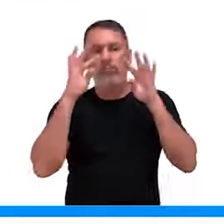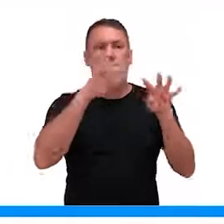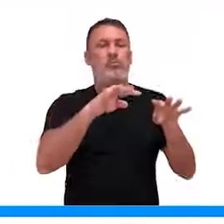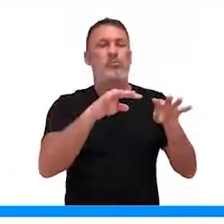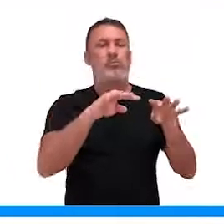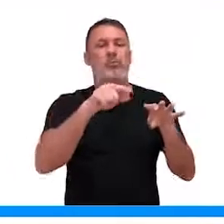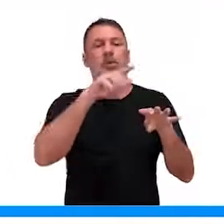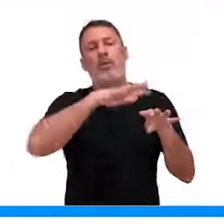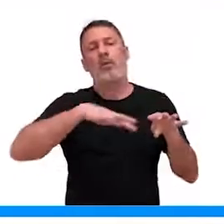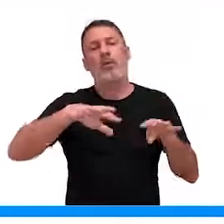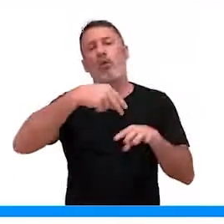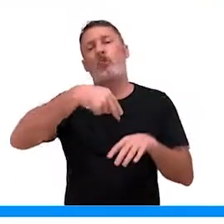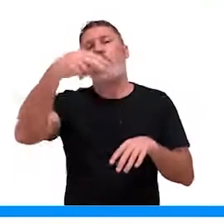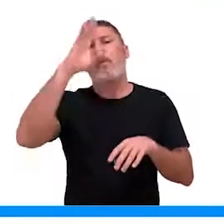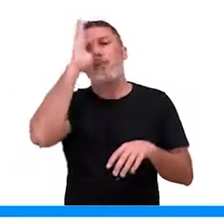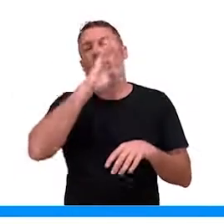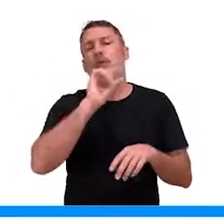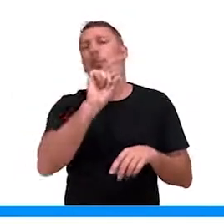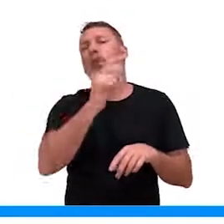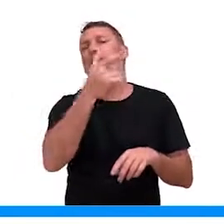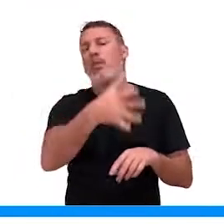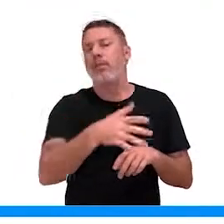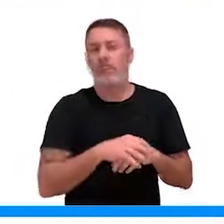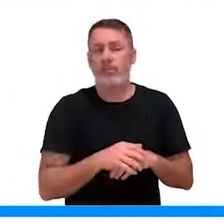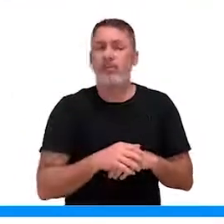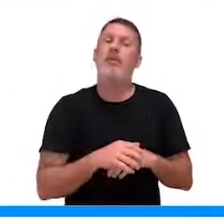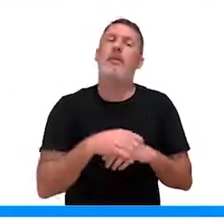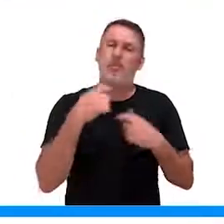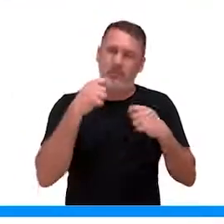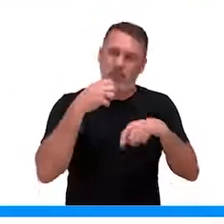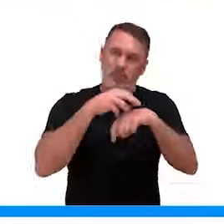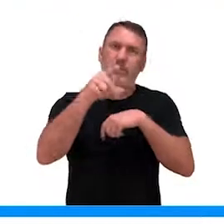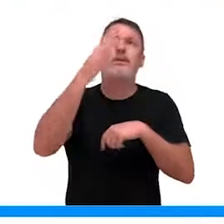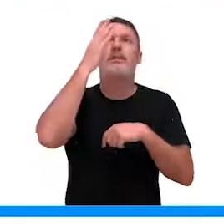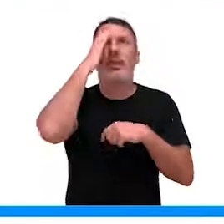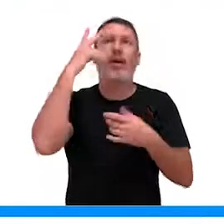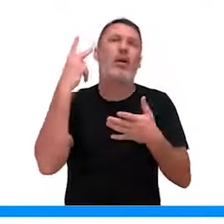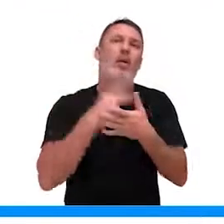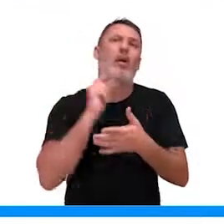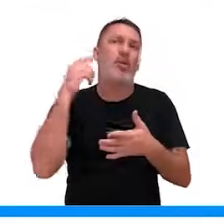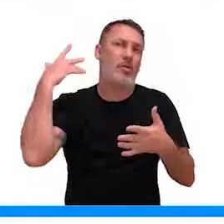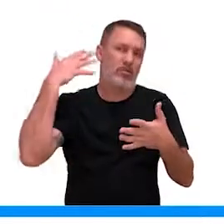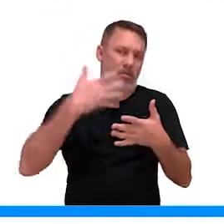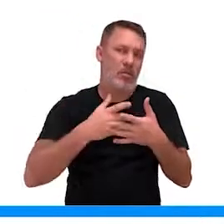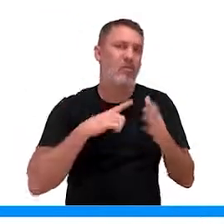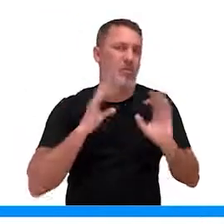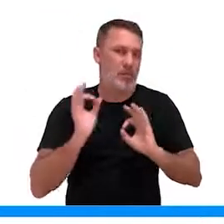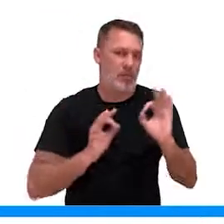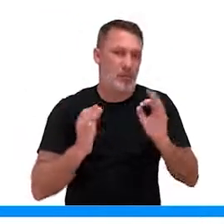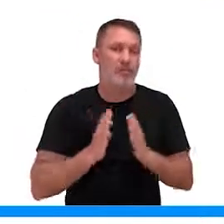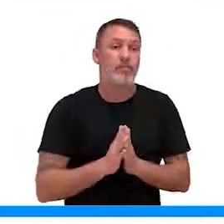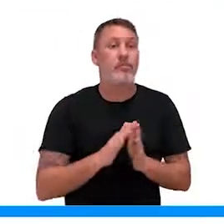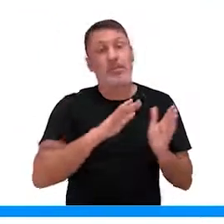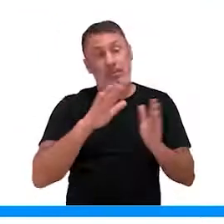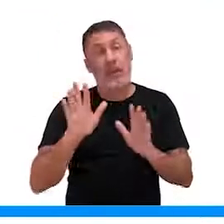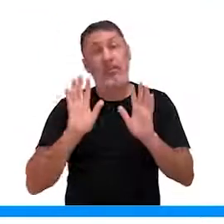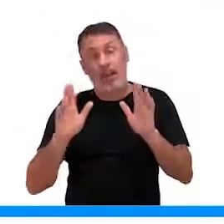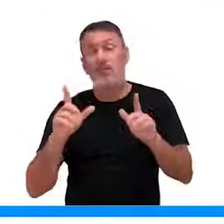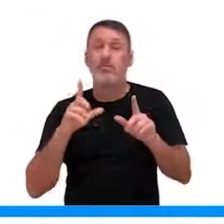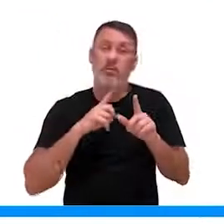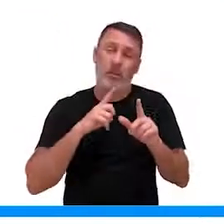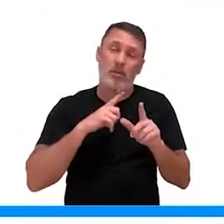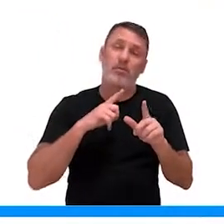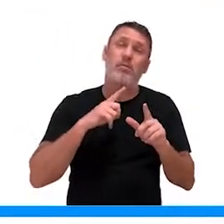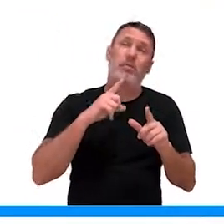da região norte do Brasil. Então, cabe a nós destacarmos isso daqui. Mas ainda assim, por exemplo, existem muitas ideias que não